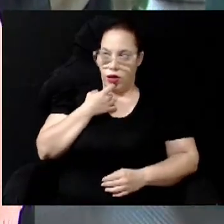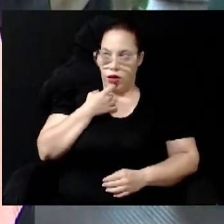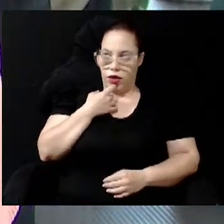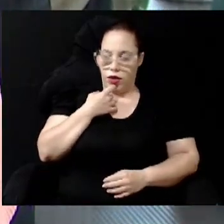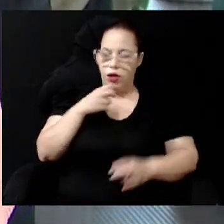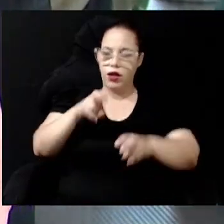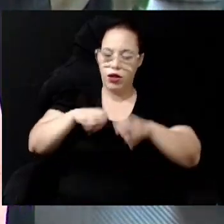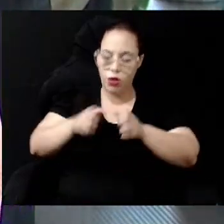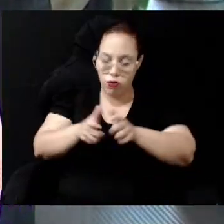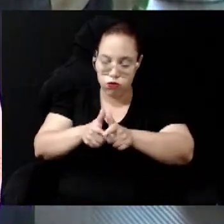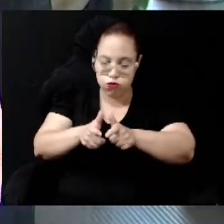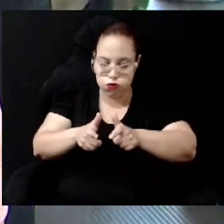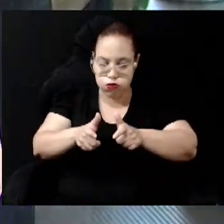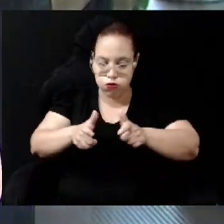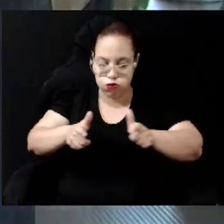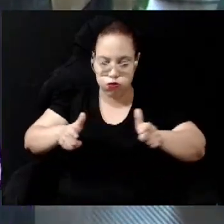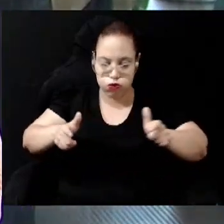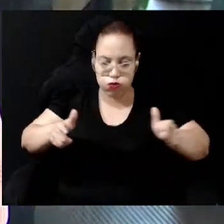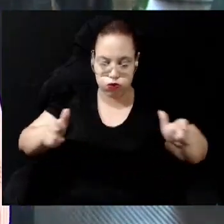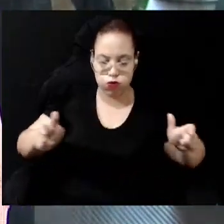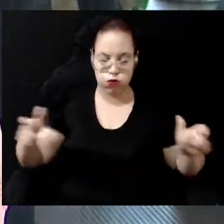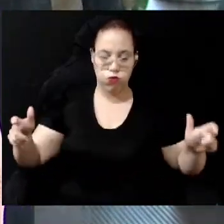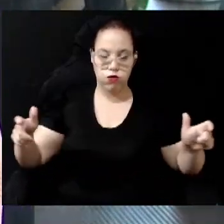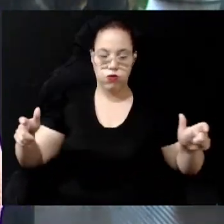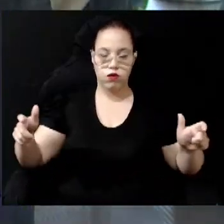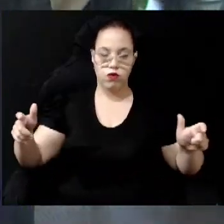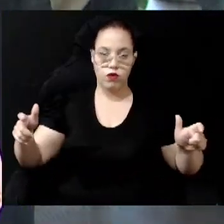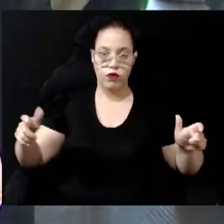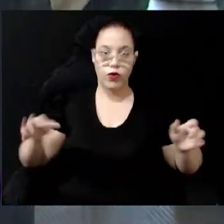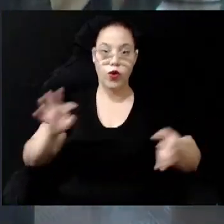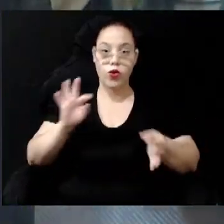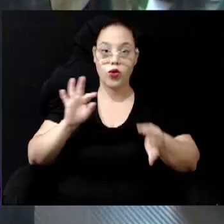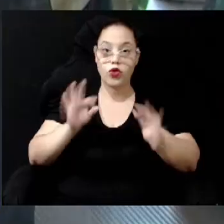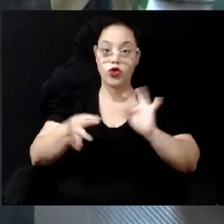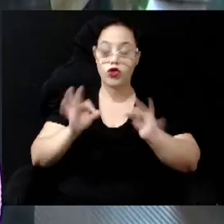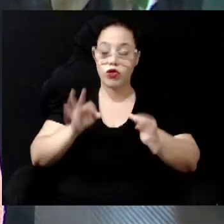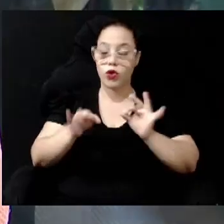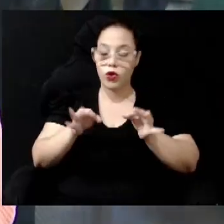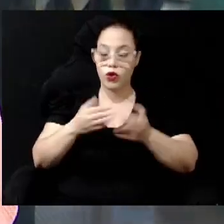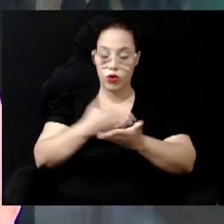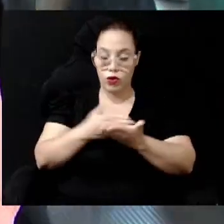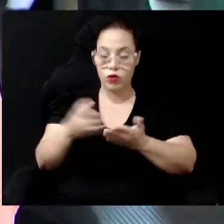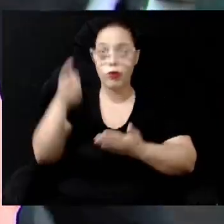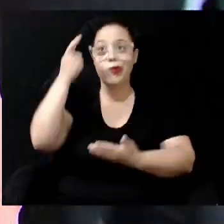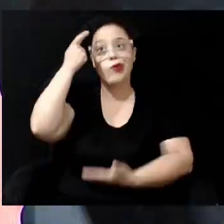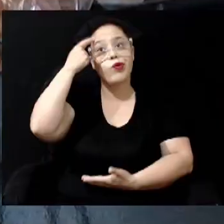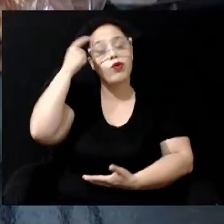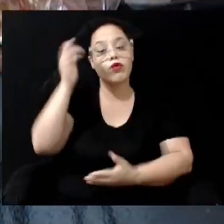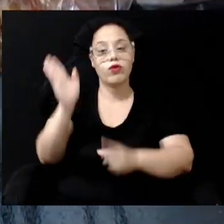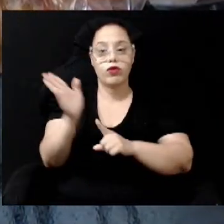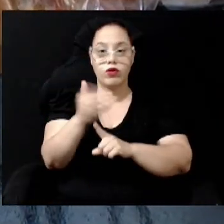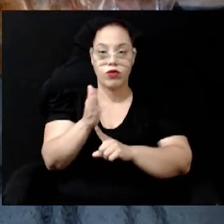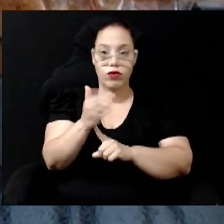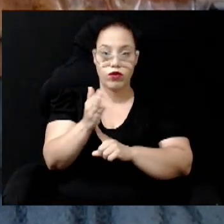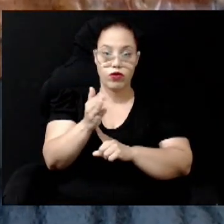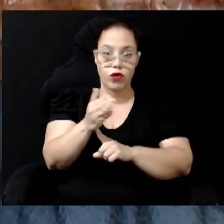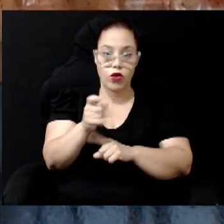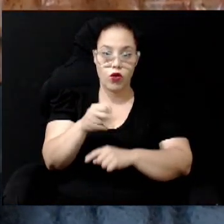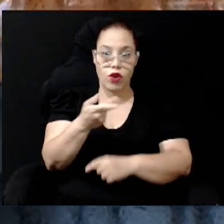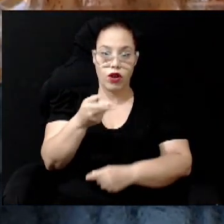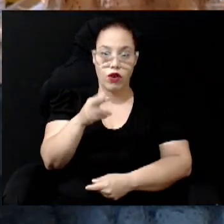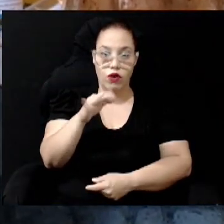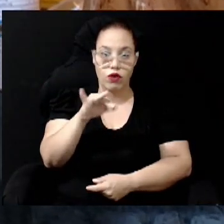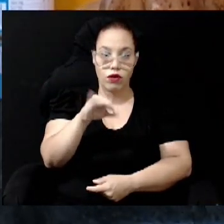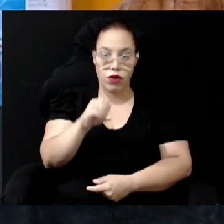cresceu tanto que justificou começar a pensar em tecnologias de conservação. O armazenamento